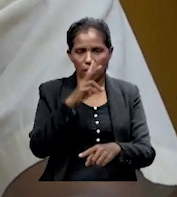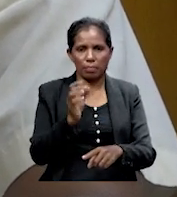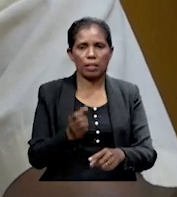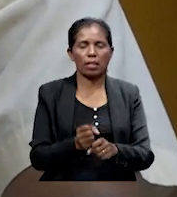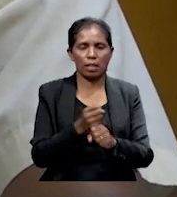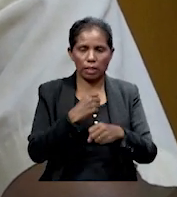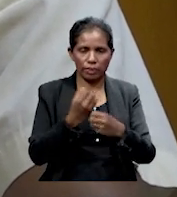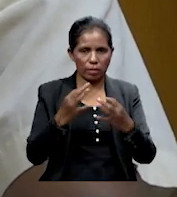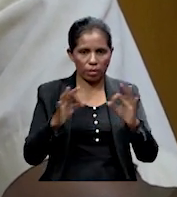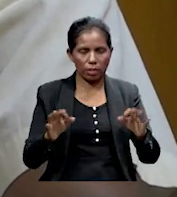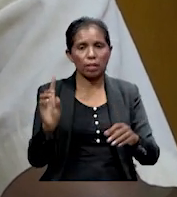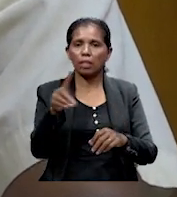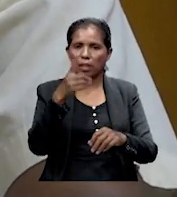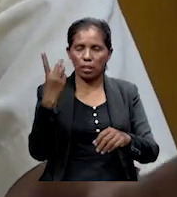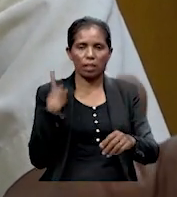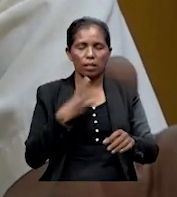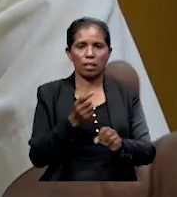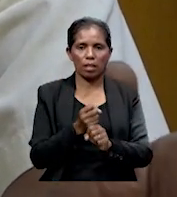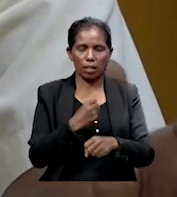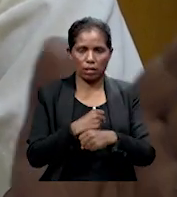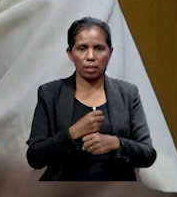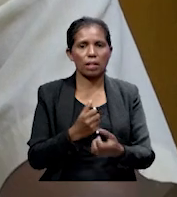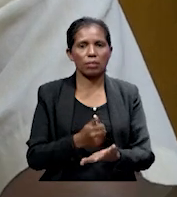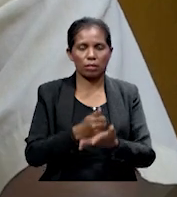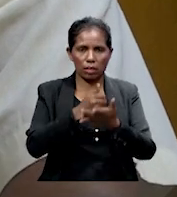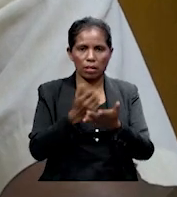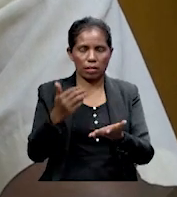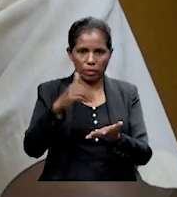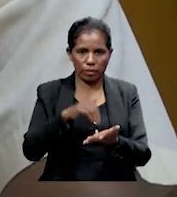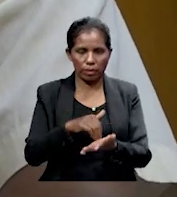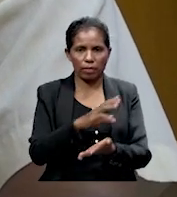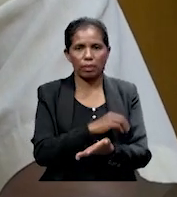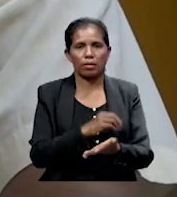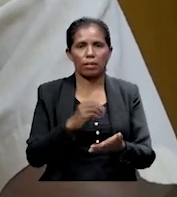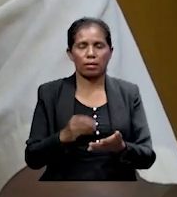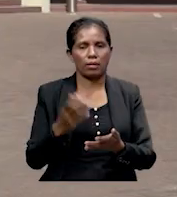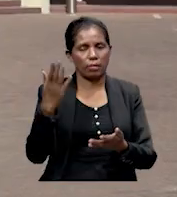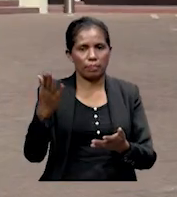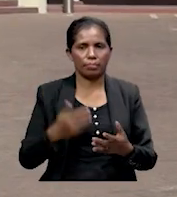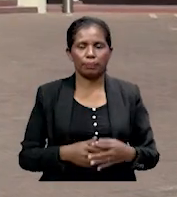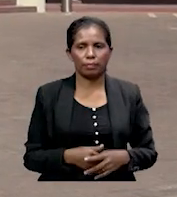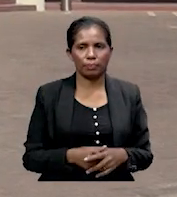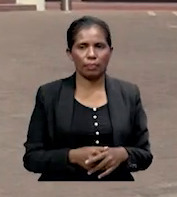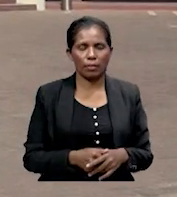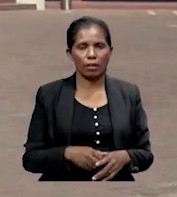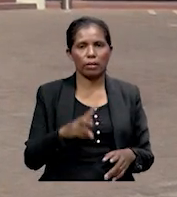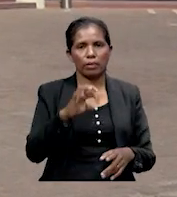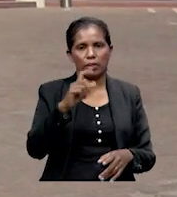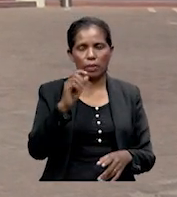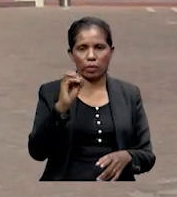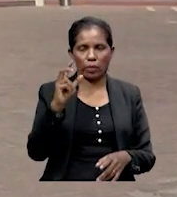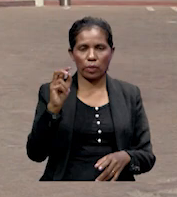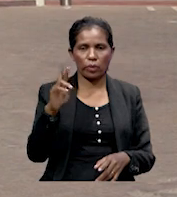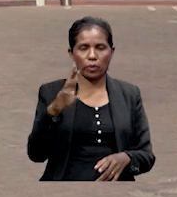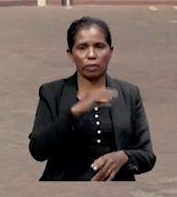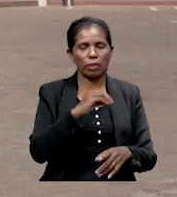de san ita normaliza falha na atendimento, tanto ia enrolment nomos ia handout. Vitor da Costa nos informa, ia